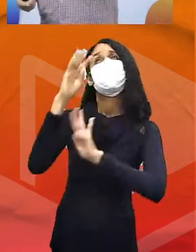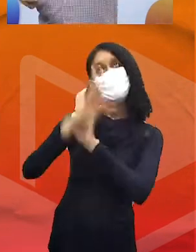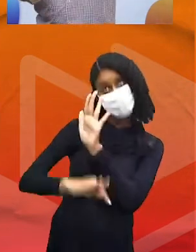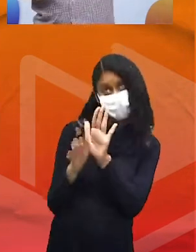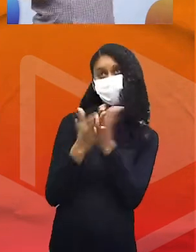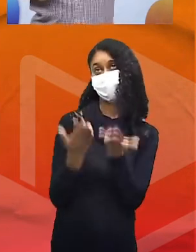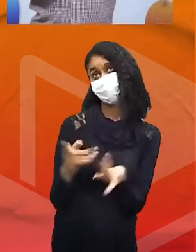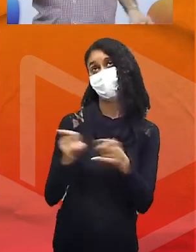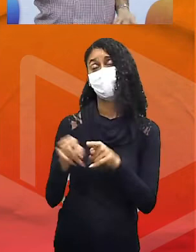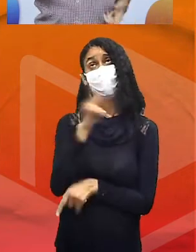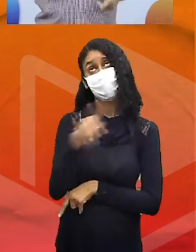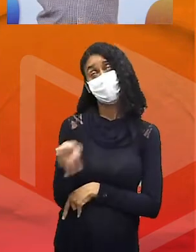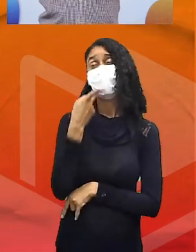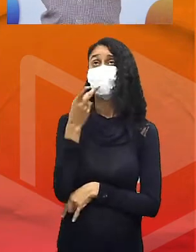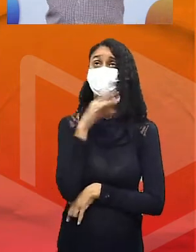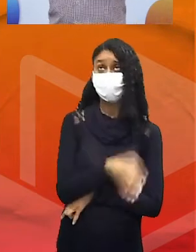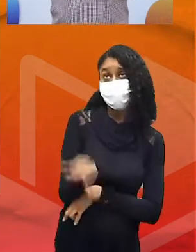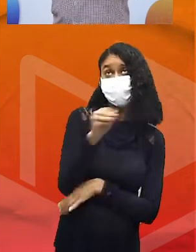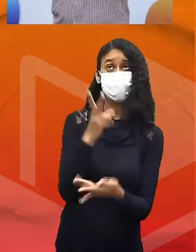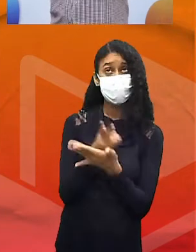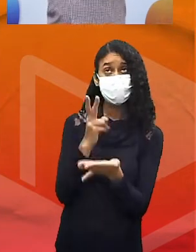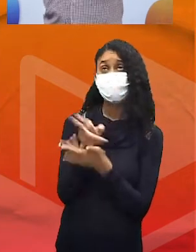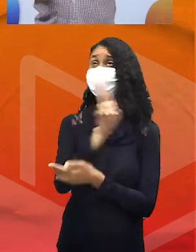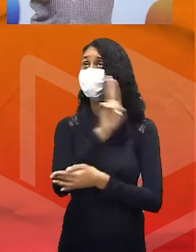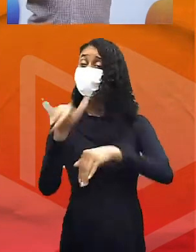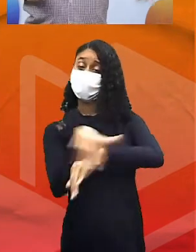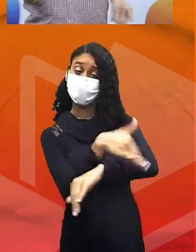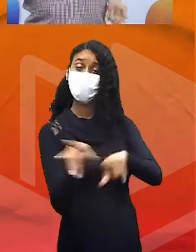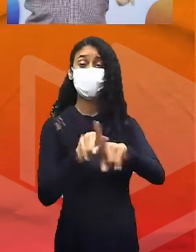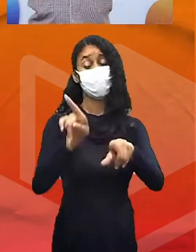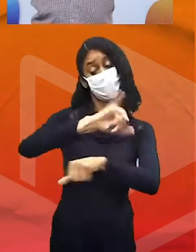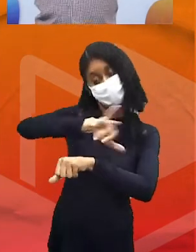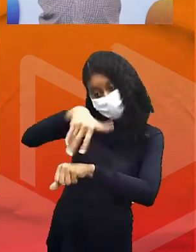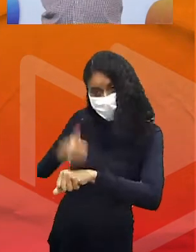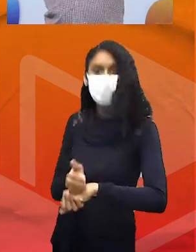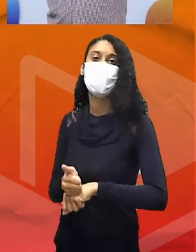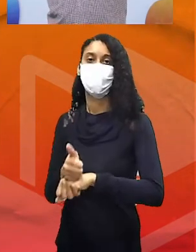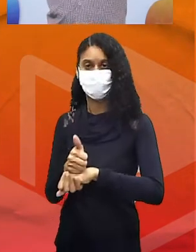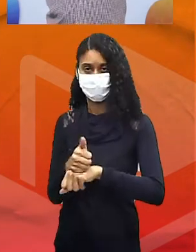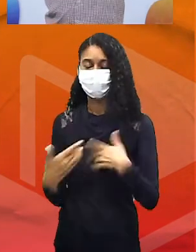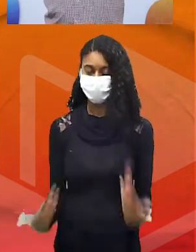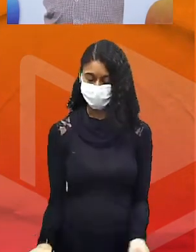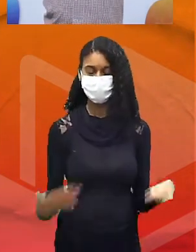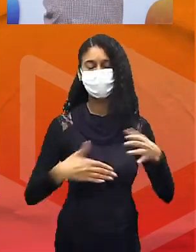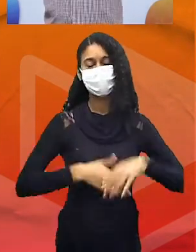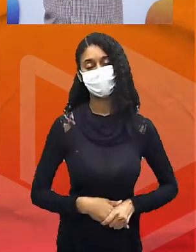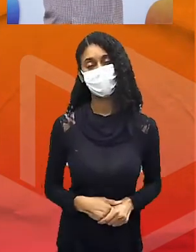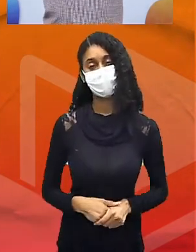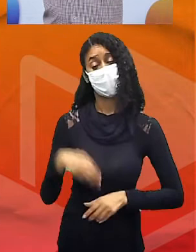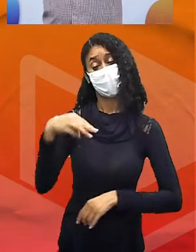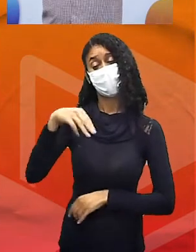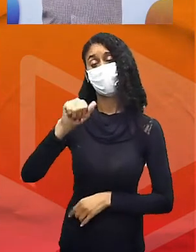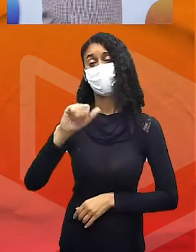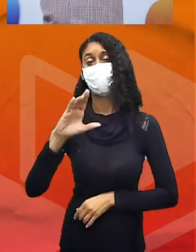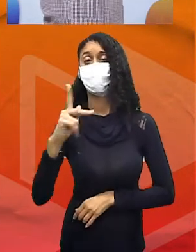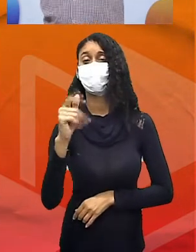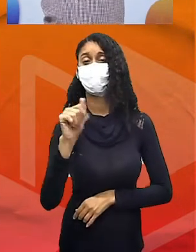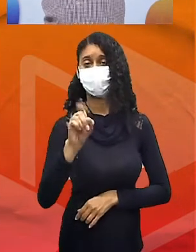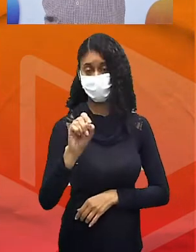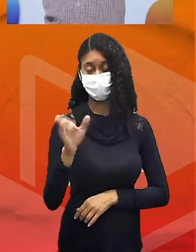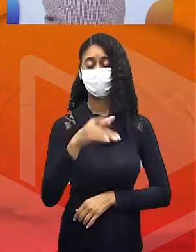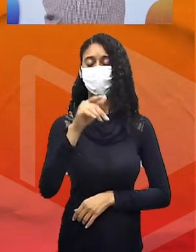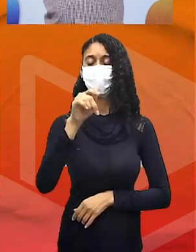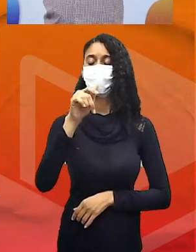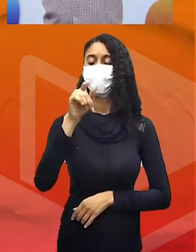professor falando, todo mundo. Você já viu nome de rua, nome de praça. Né? Então, Machado de Assis não há como a gente